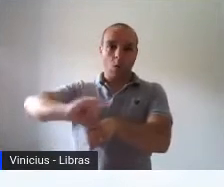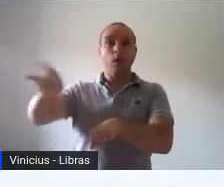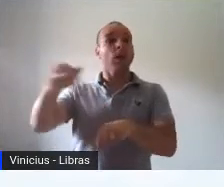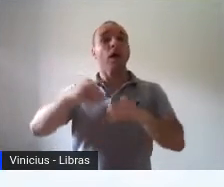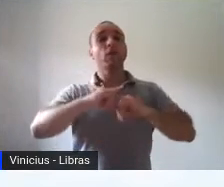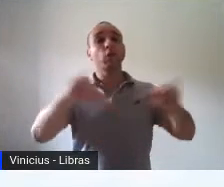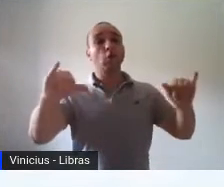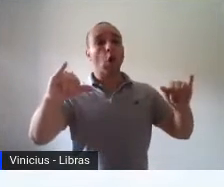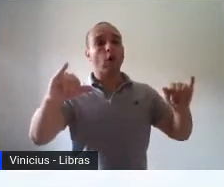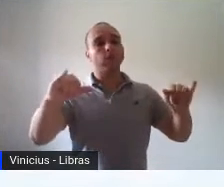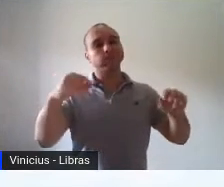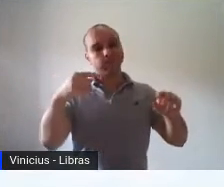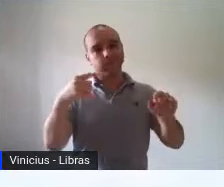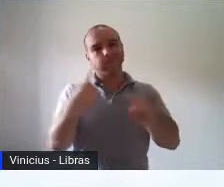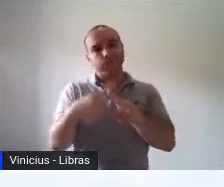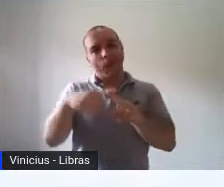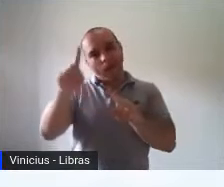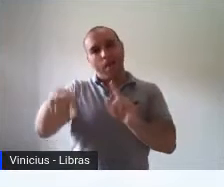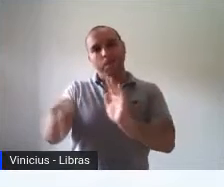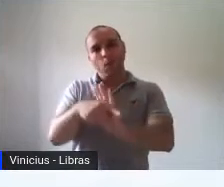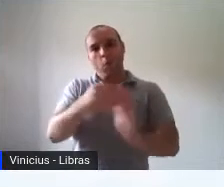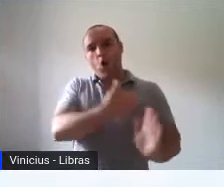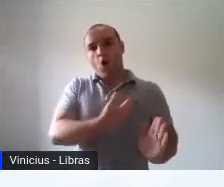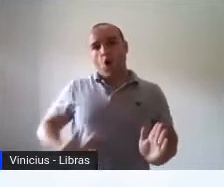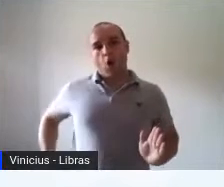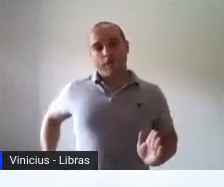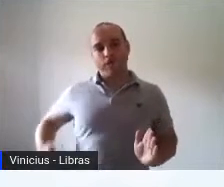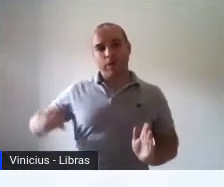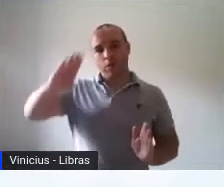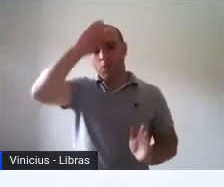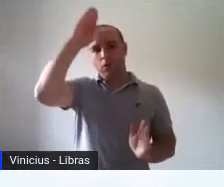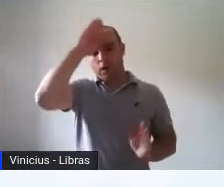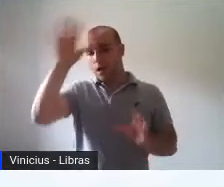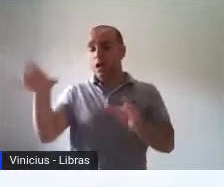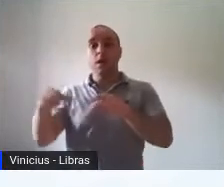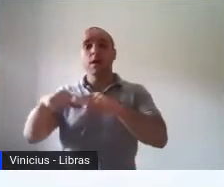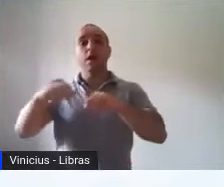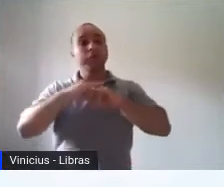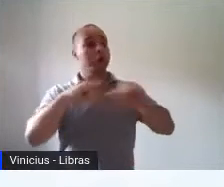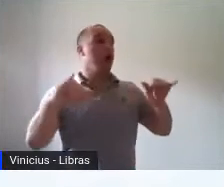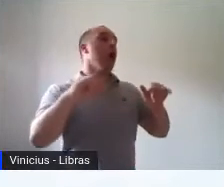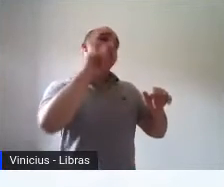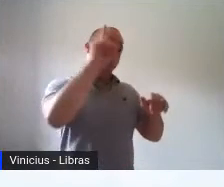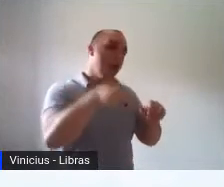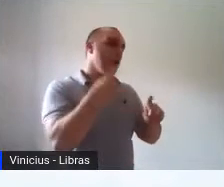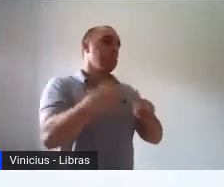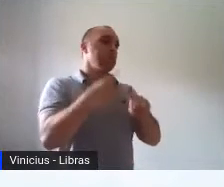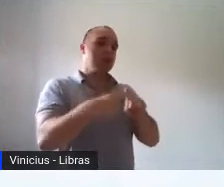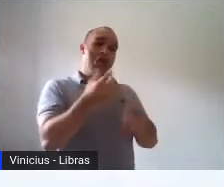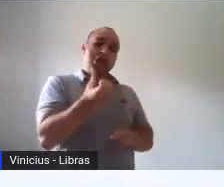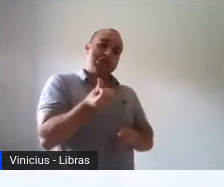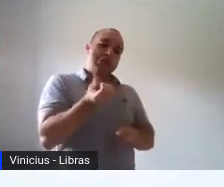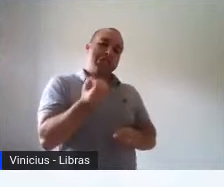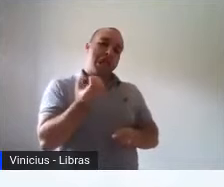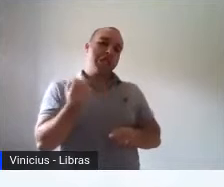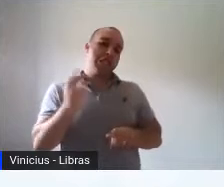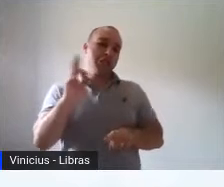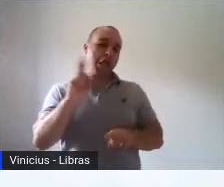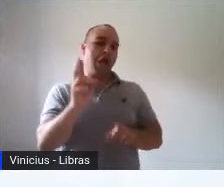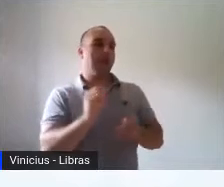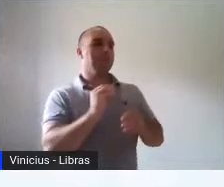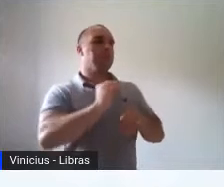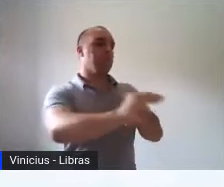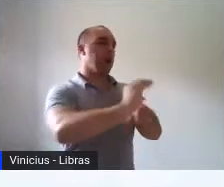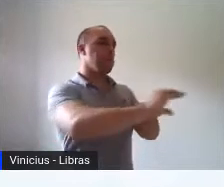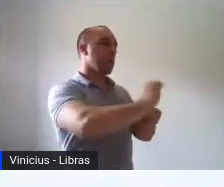o mínimo. As pessoas começaram a comer, né? É um negócio absurdo, né? E daí, quando a gente olha os dados de inflação, o que a gente